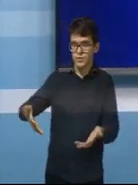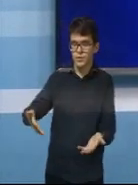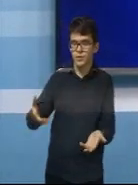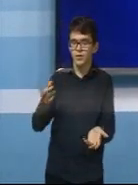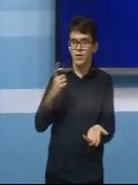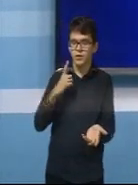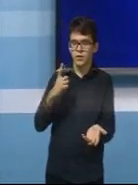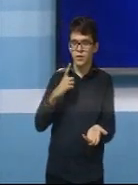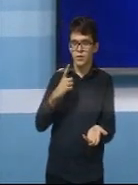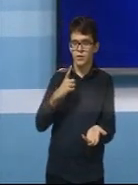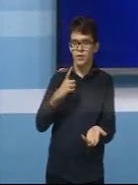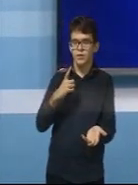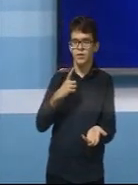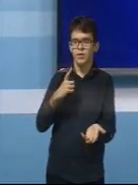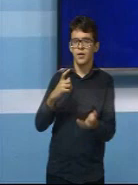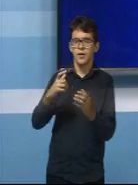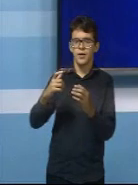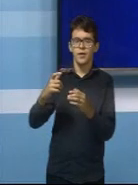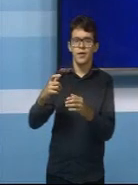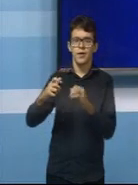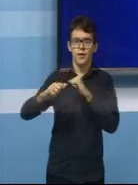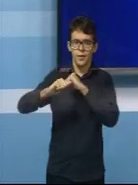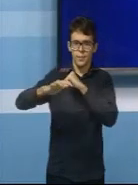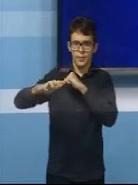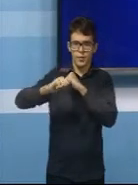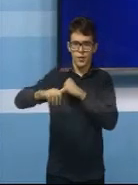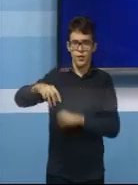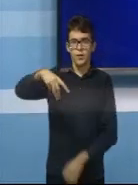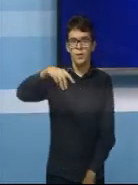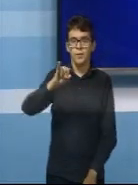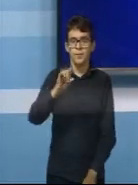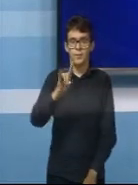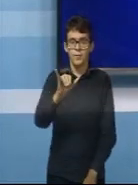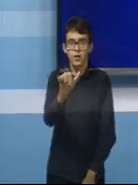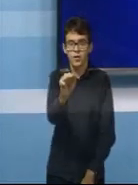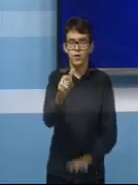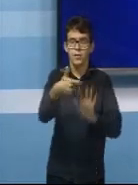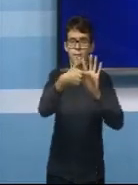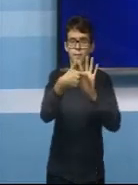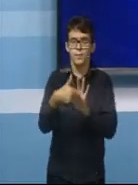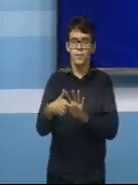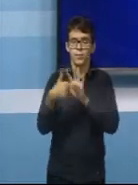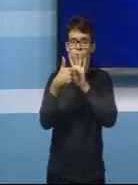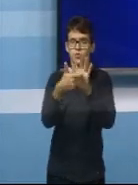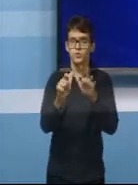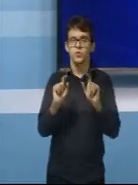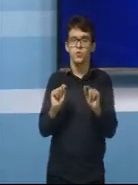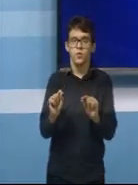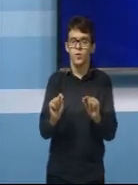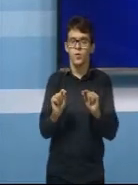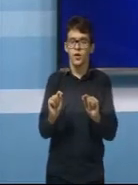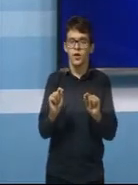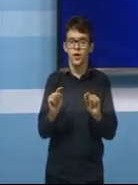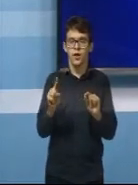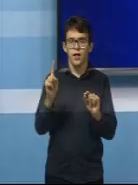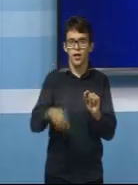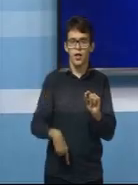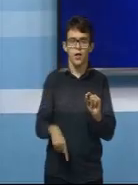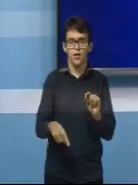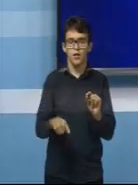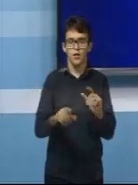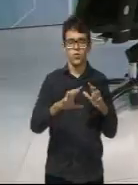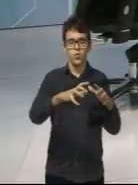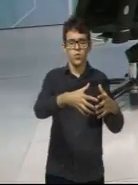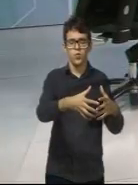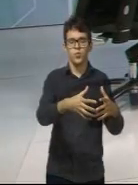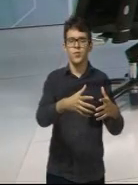hoje a mídia, chamada mídia grande, e os que são contra a reforma como está colocada, referem-se, por exemplo, aos setores